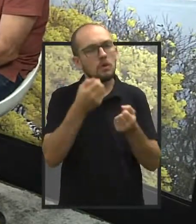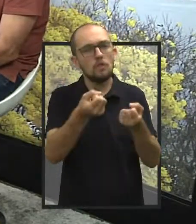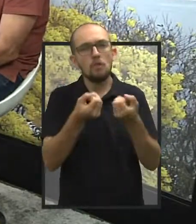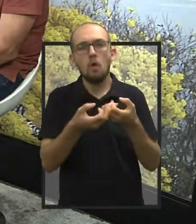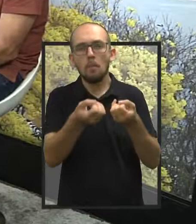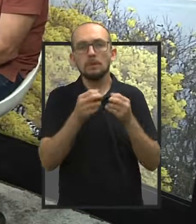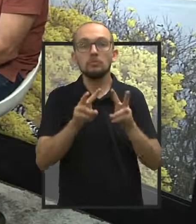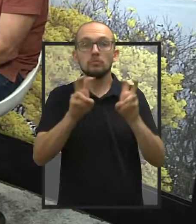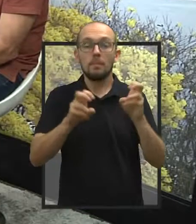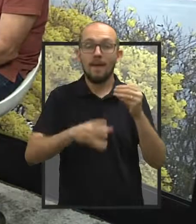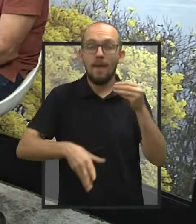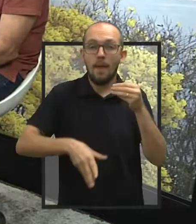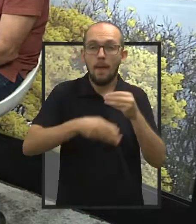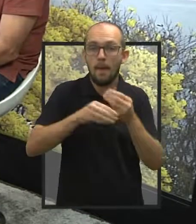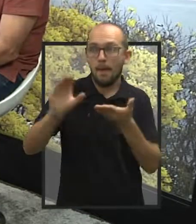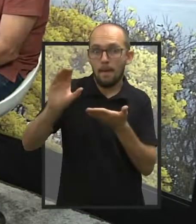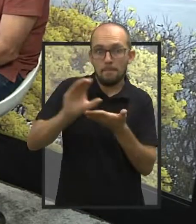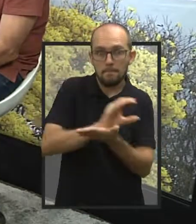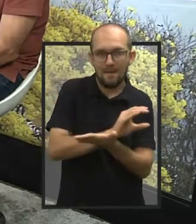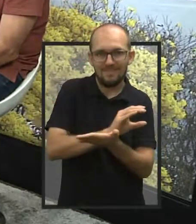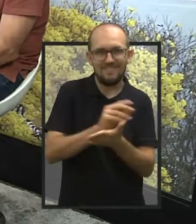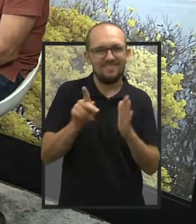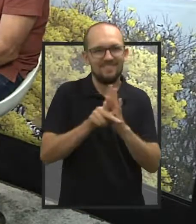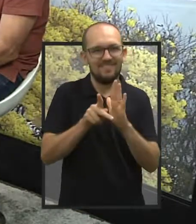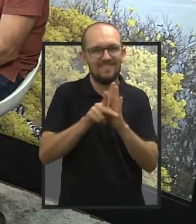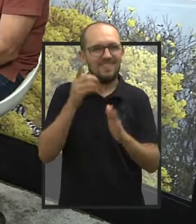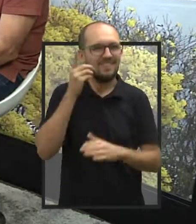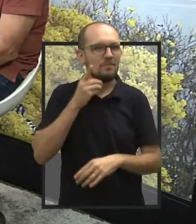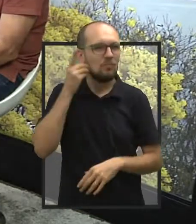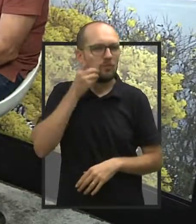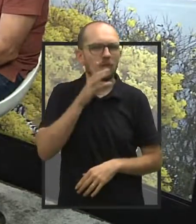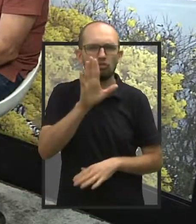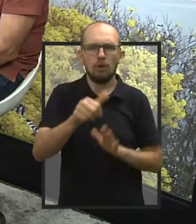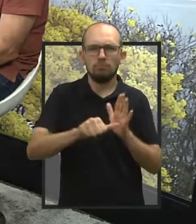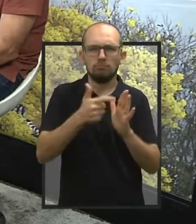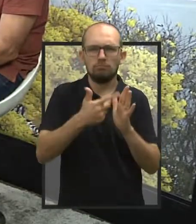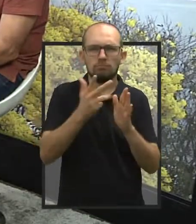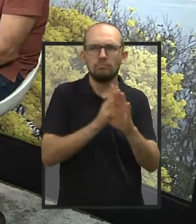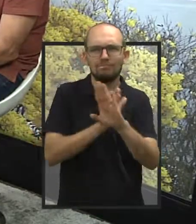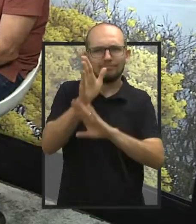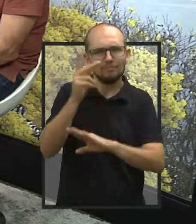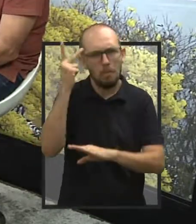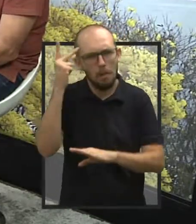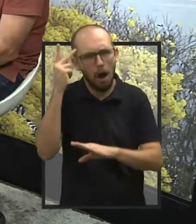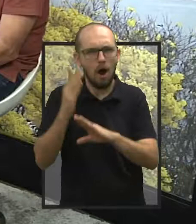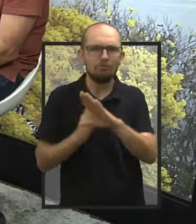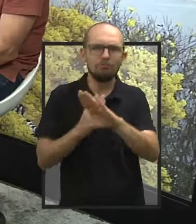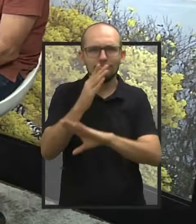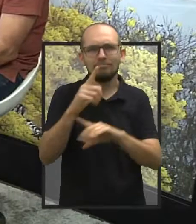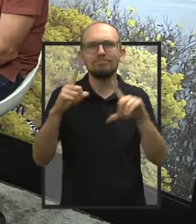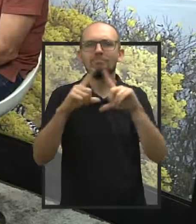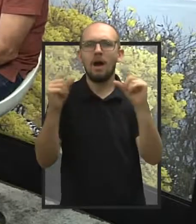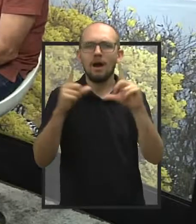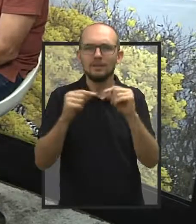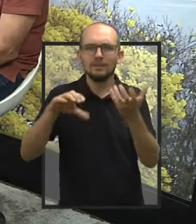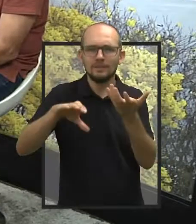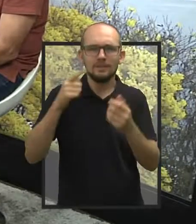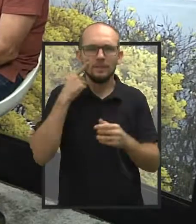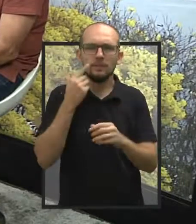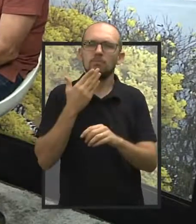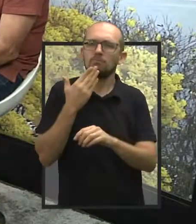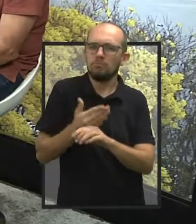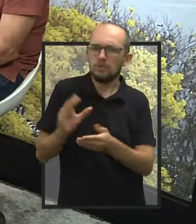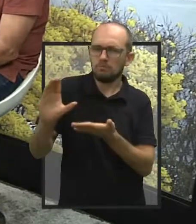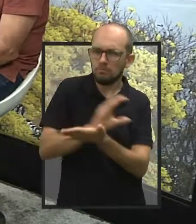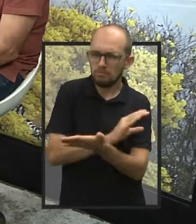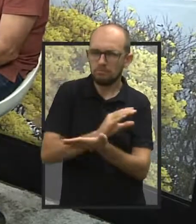emendas parlamentares. O senhor esteve diversas vezes em São Paulo, em Brasília, procurando, buscando recursos para o nosso município de